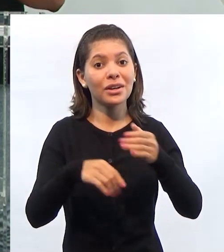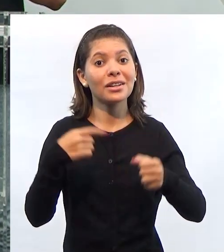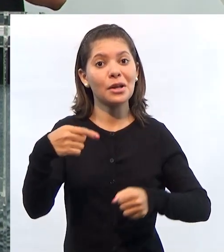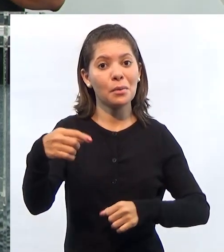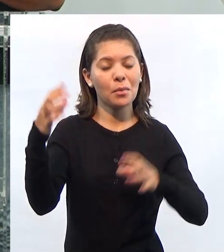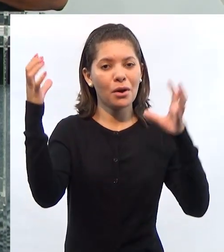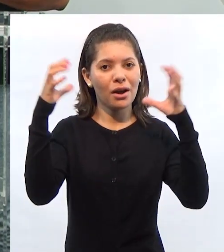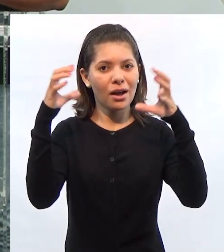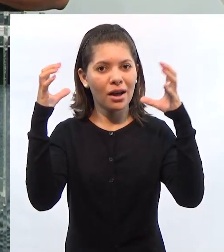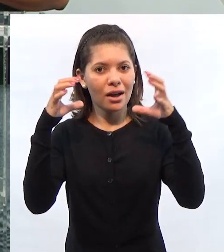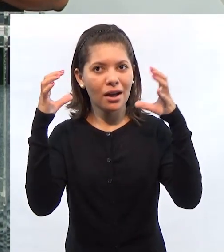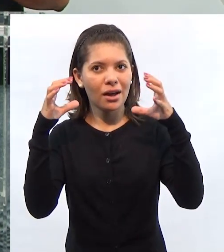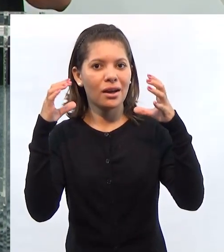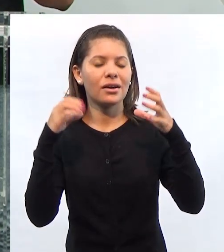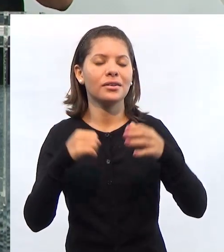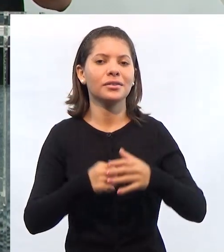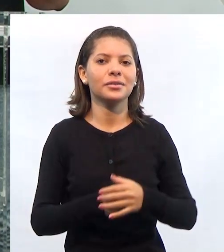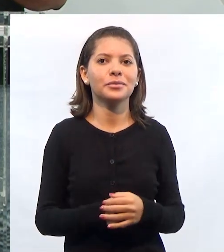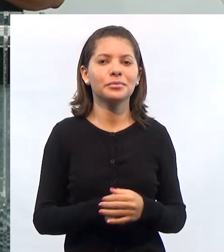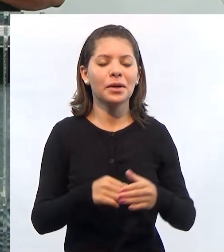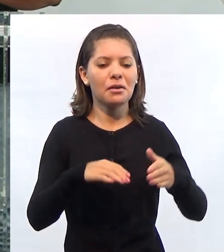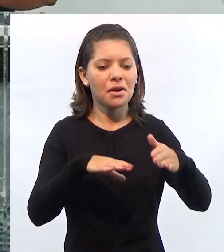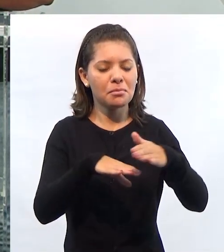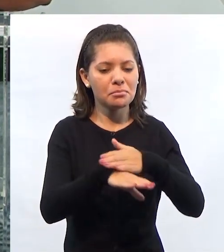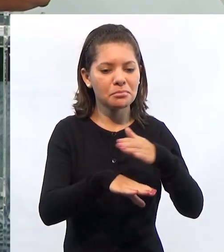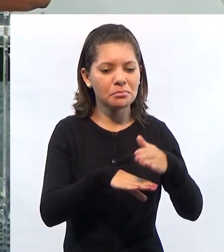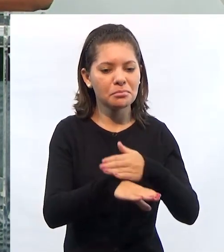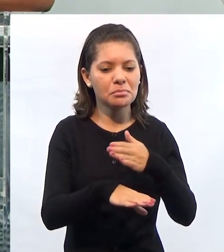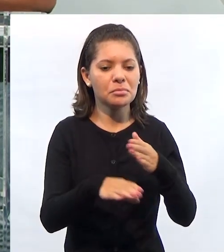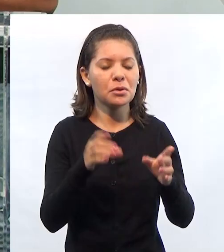elas vão recorrendo a esse estoque para manter a produção.